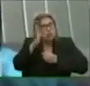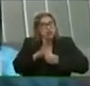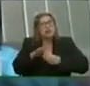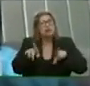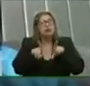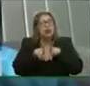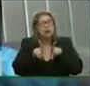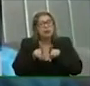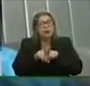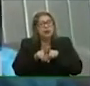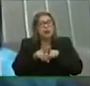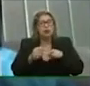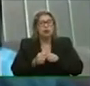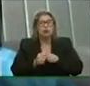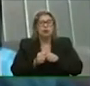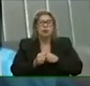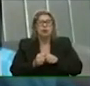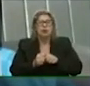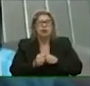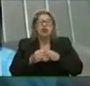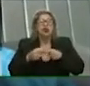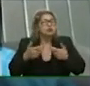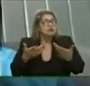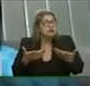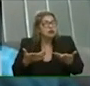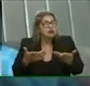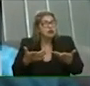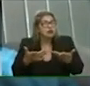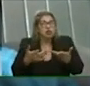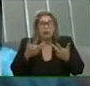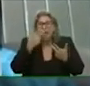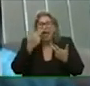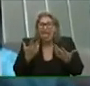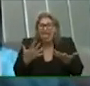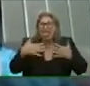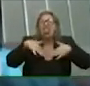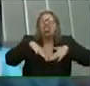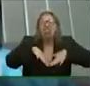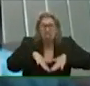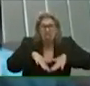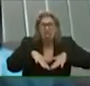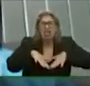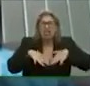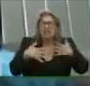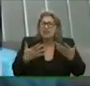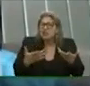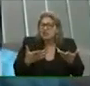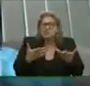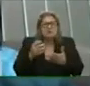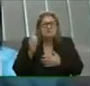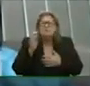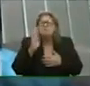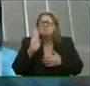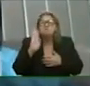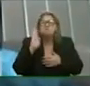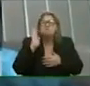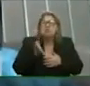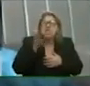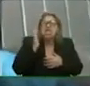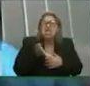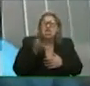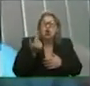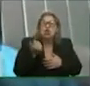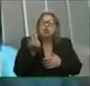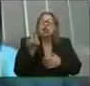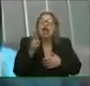fazendo é uma rendição. Nós estamos de joelho recebendo migalhas pelos bilhões e bilhões e bilhões